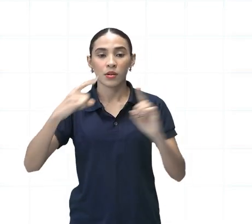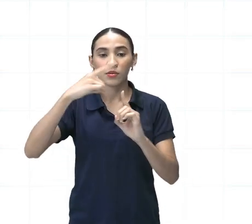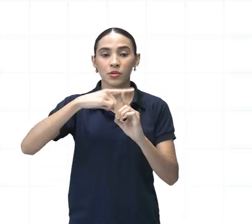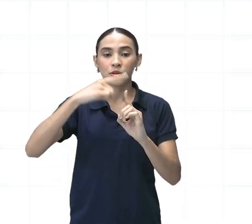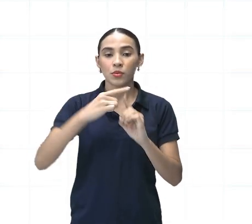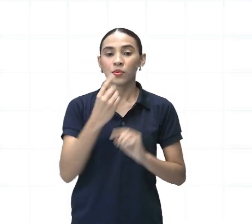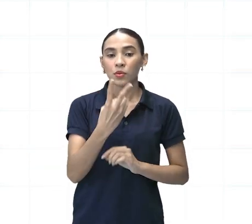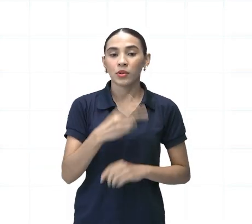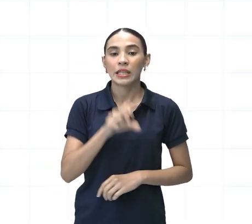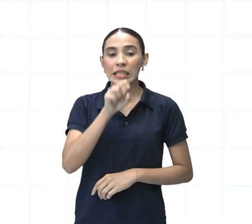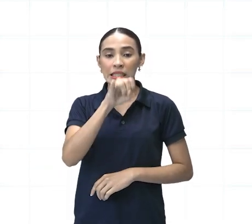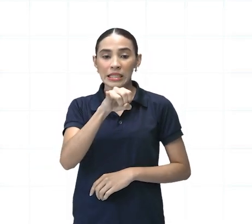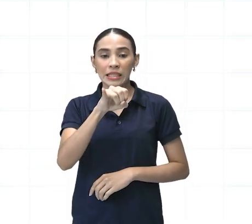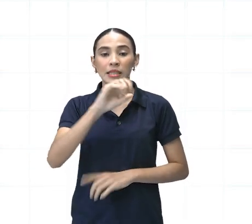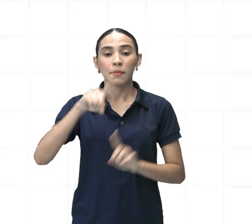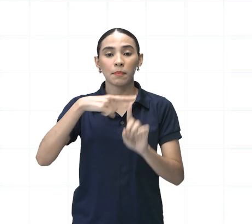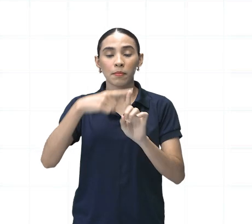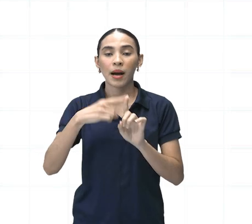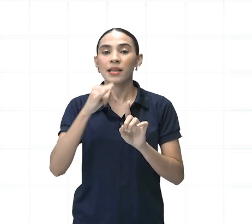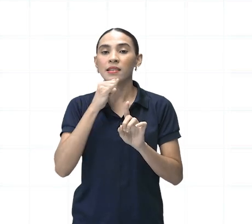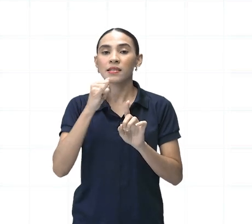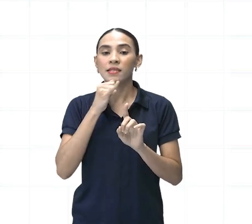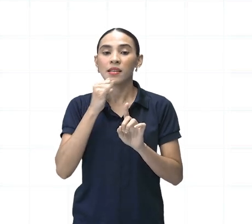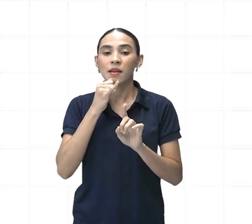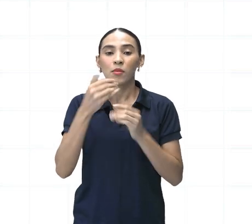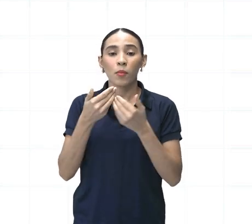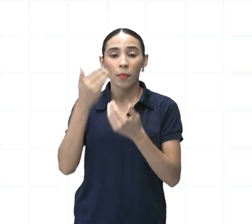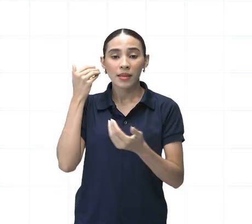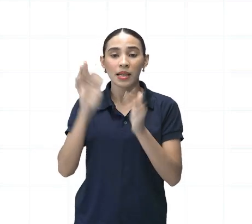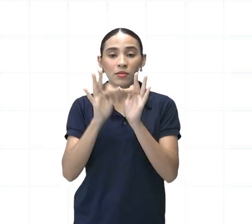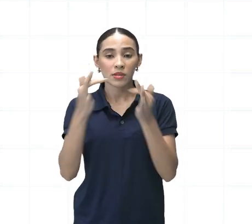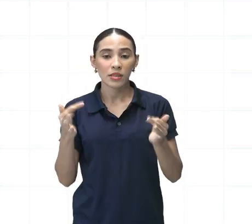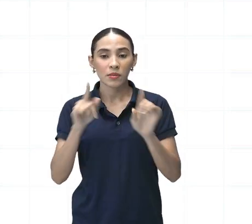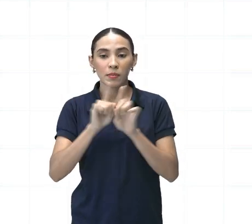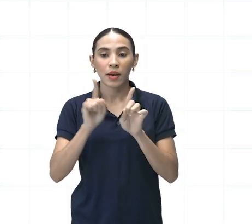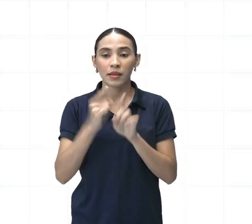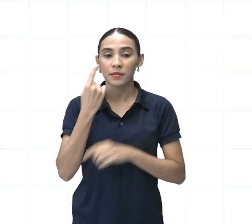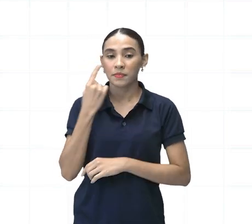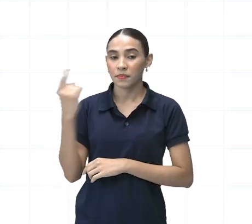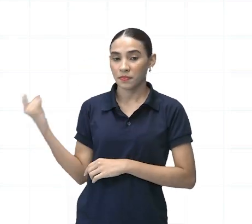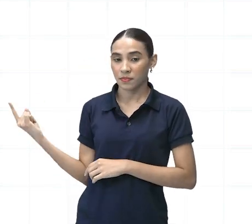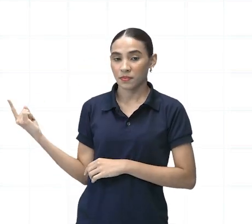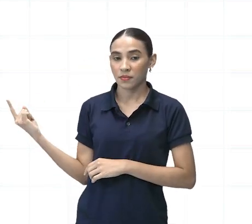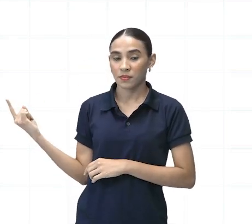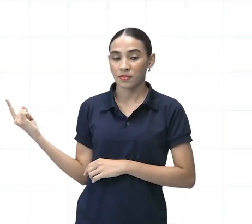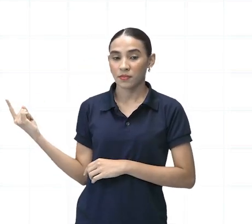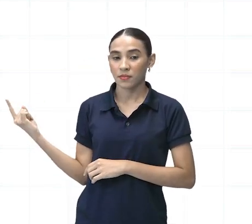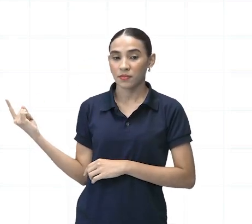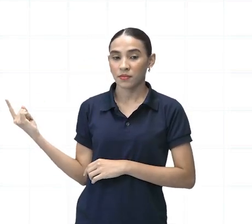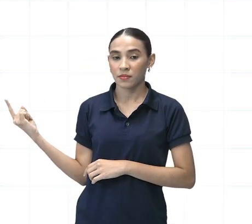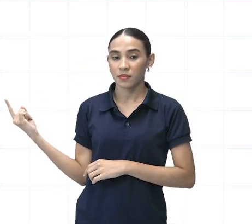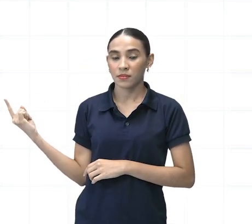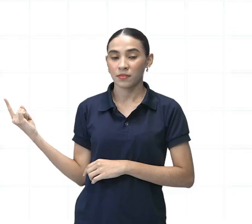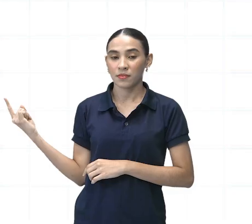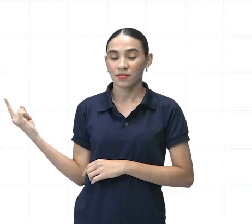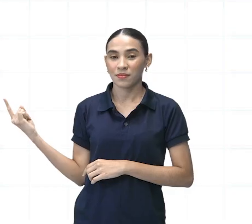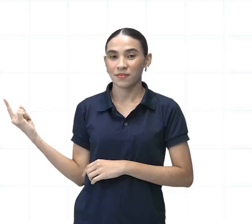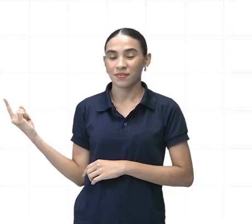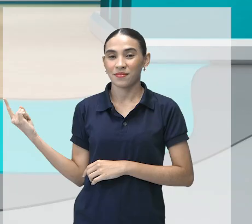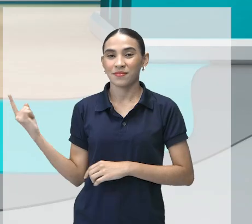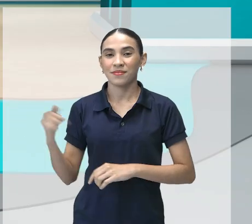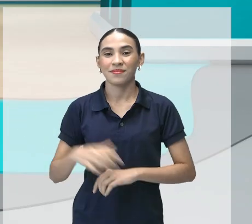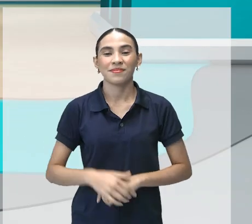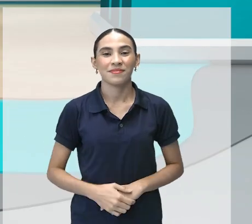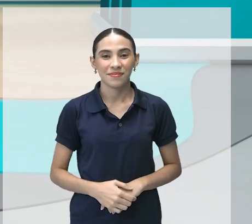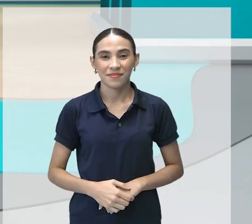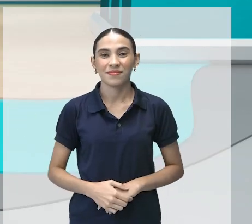2, se mais passado simples, mais would, could, might, should, mais